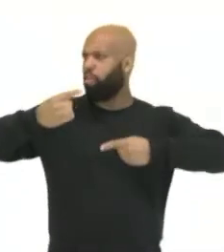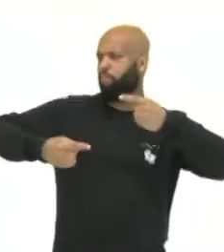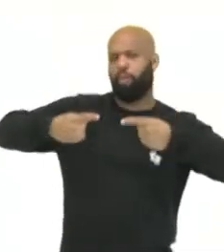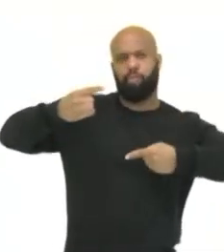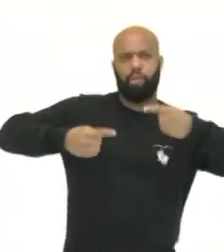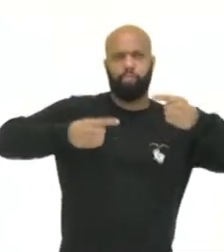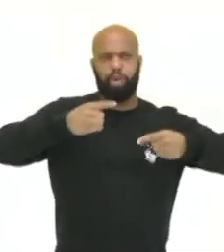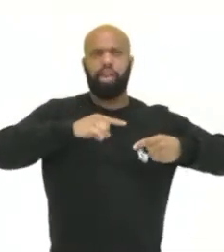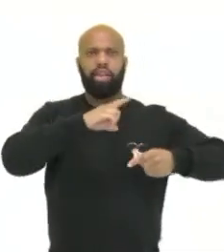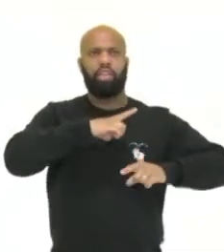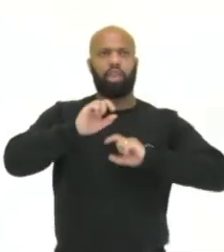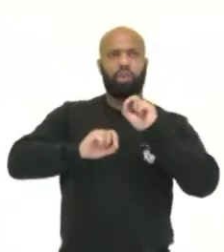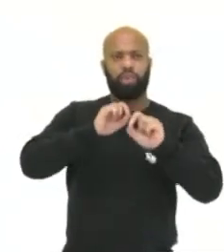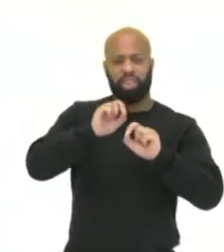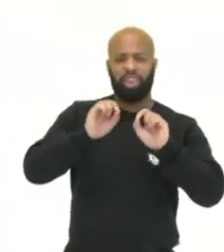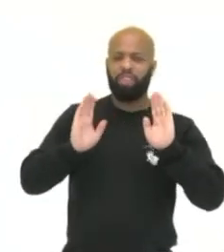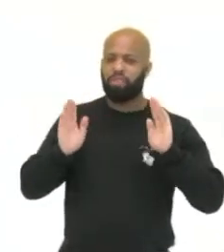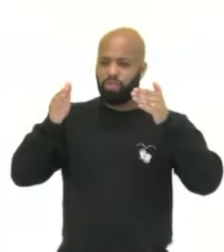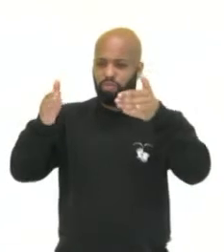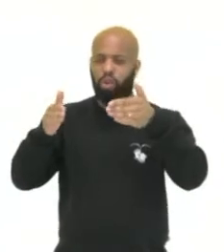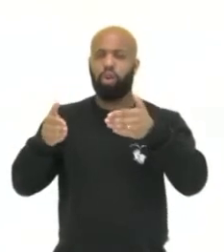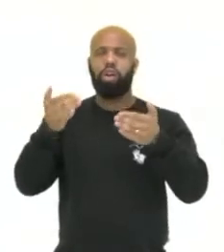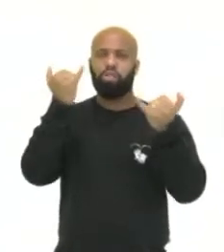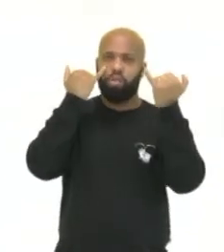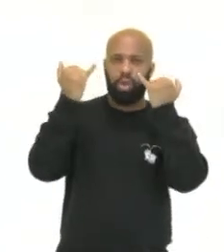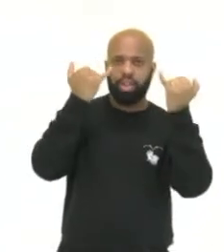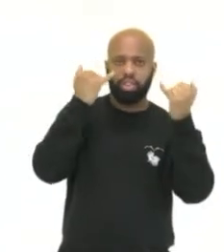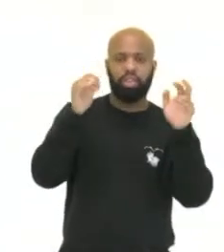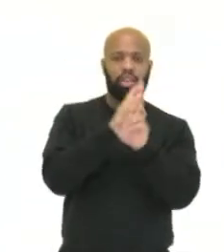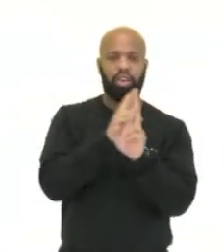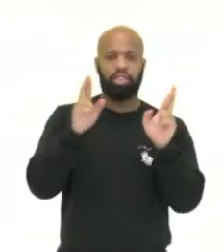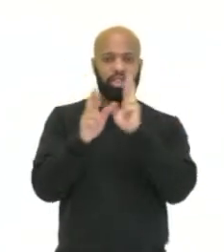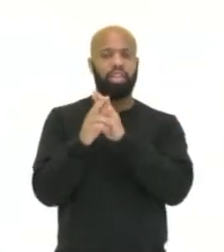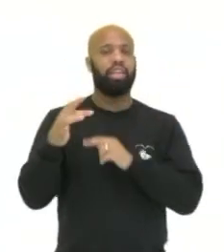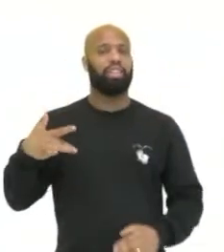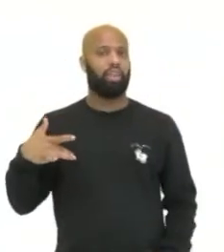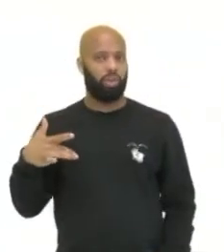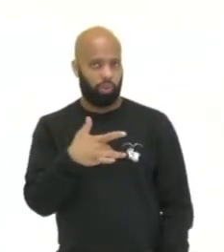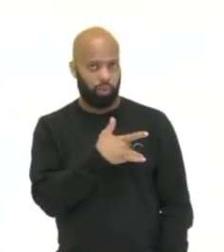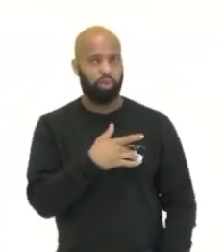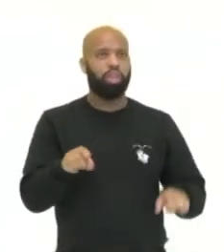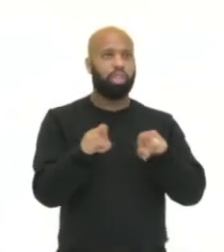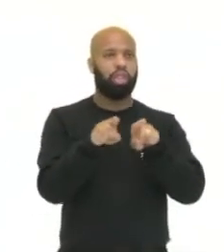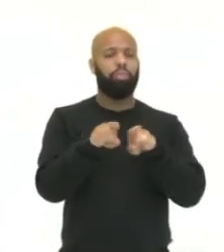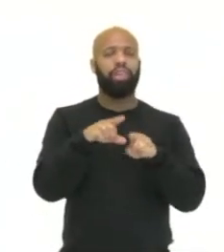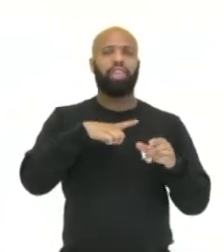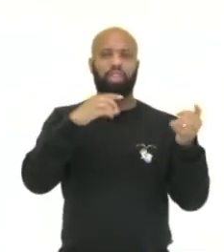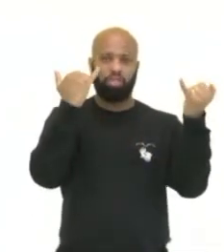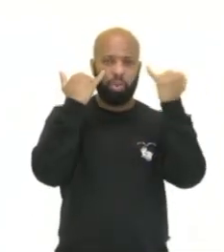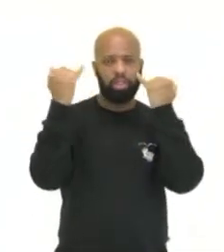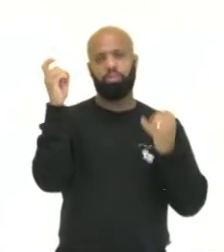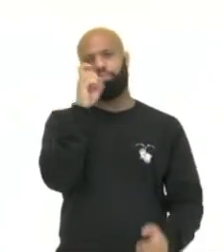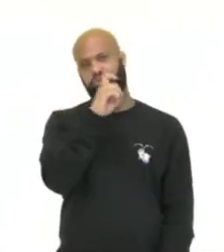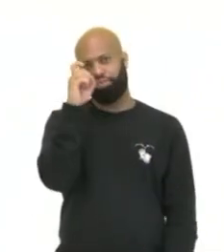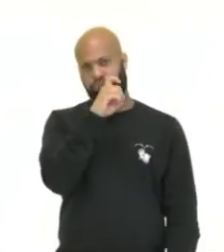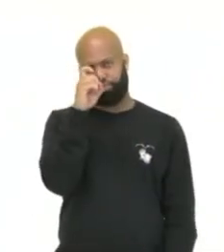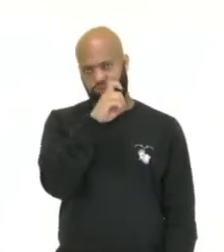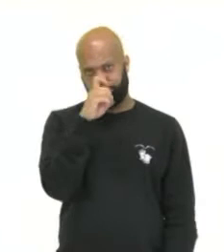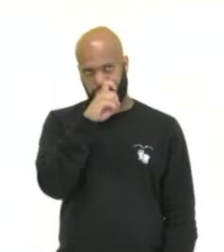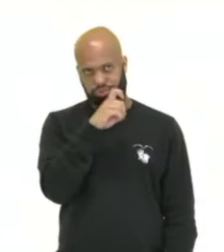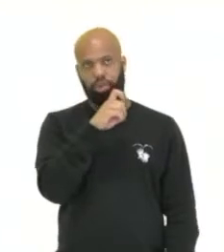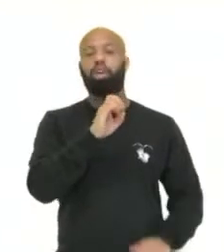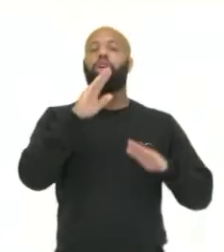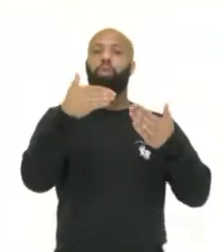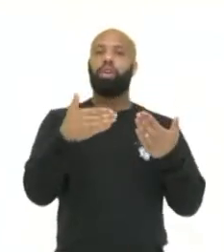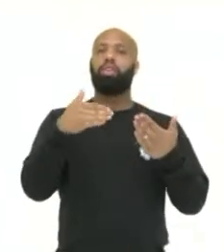sensacionalistas, com destaque para notícias atreladas a temas de saúde, seguidas de informações mentirosas sobre tudo.